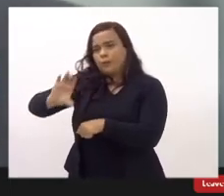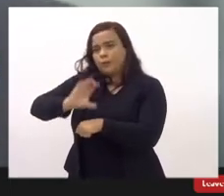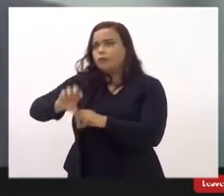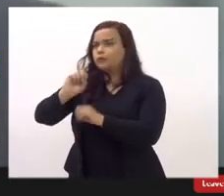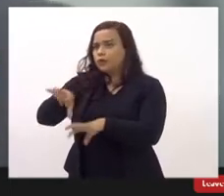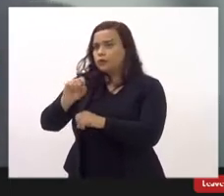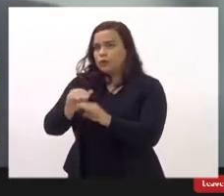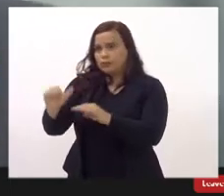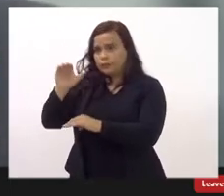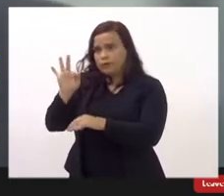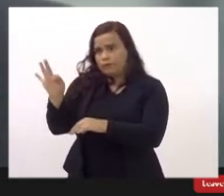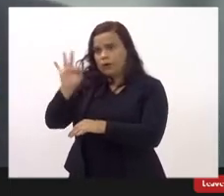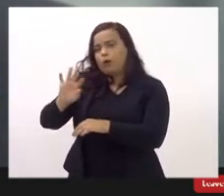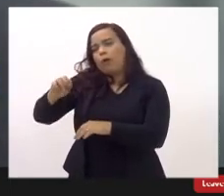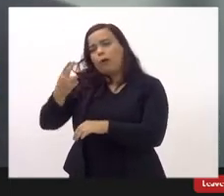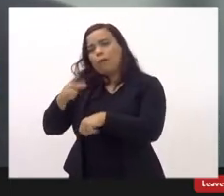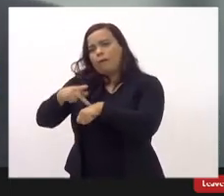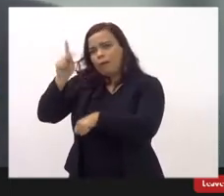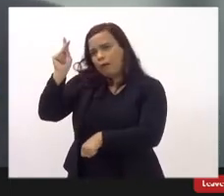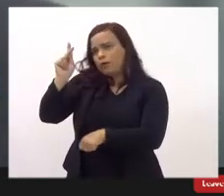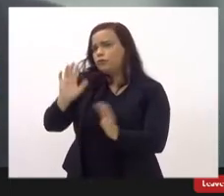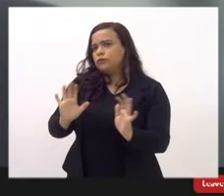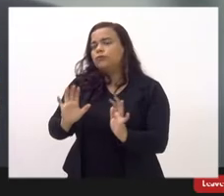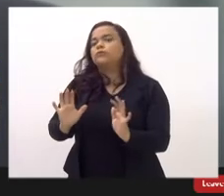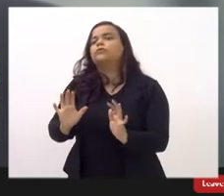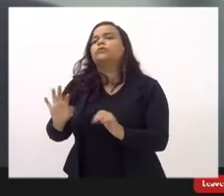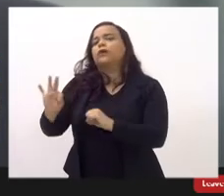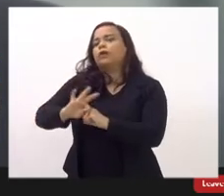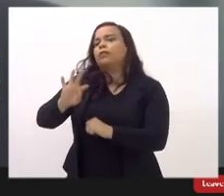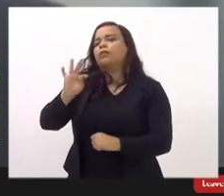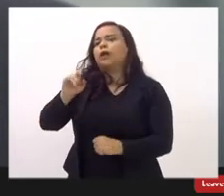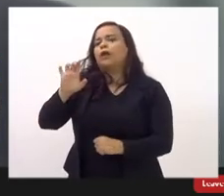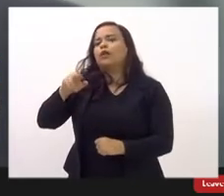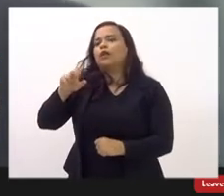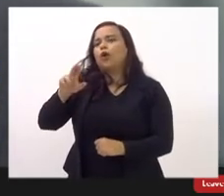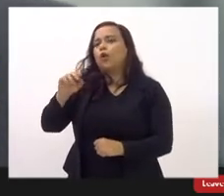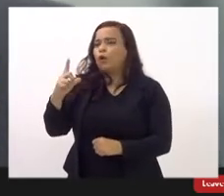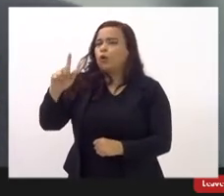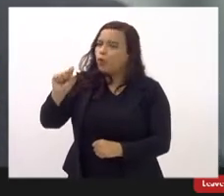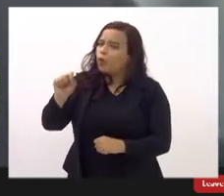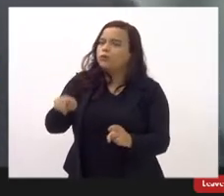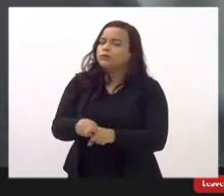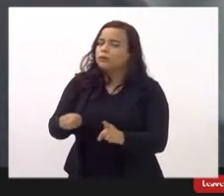educação superior, pós-graduação, dos tecnólogos, e